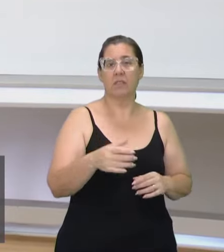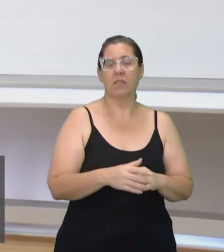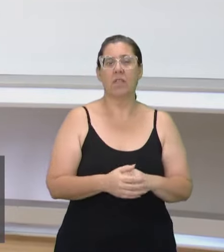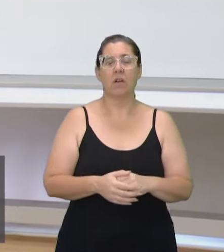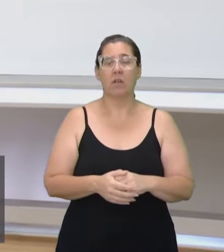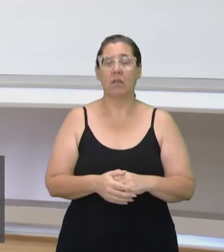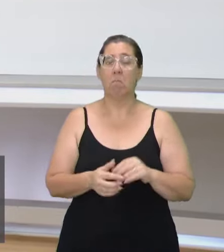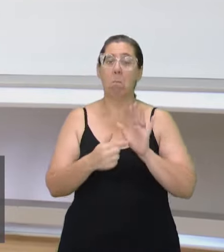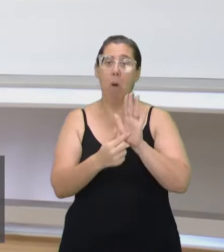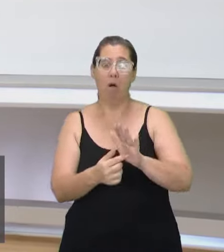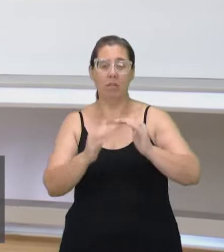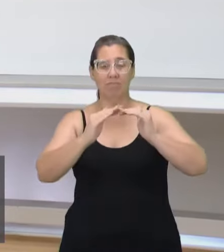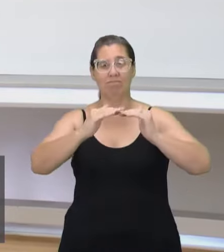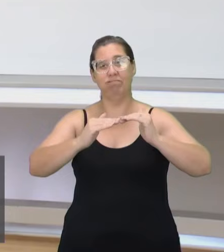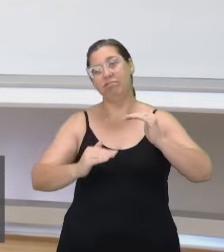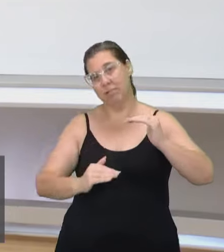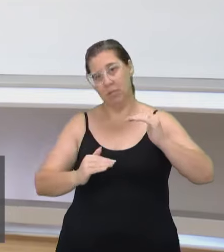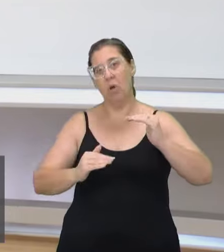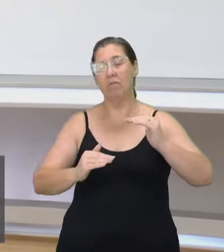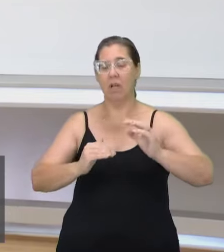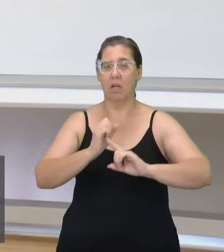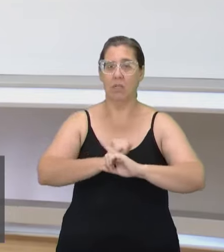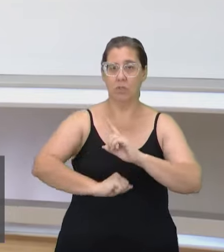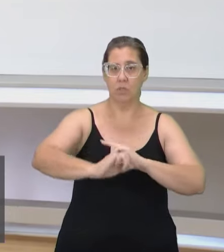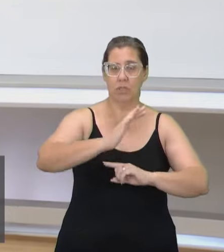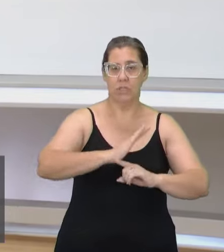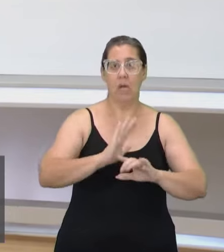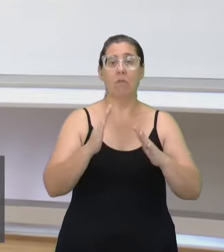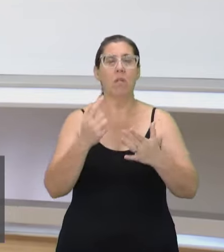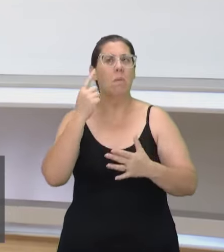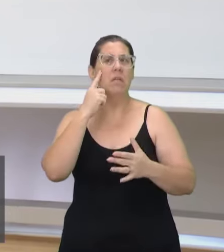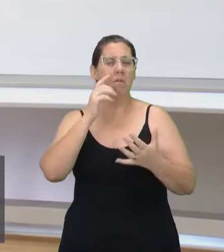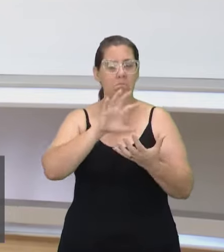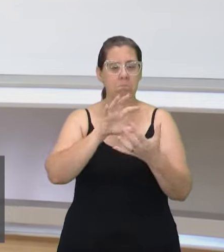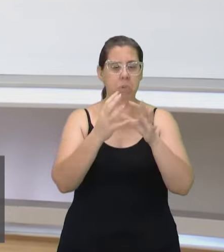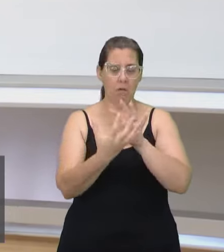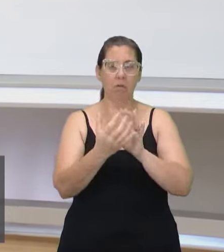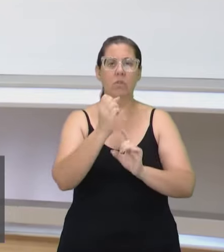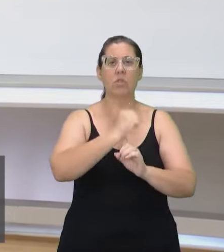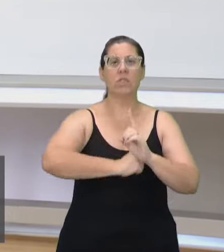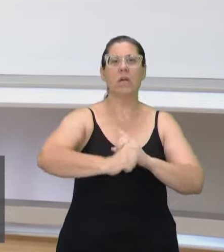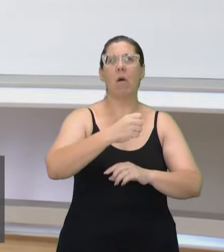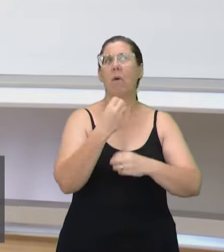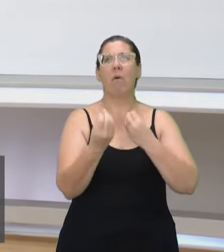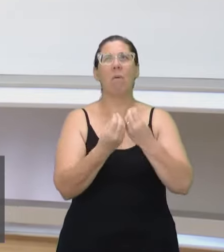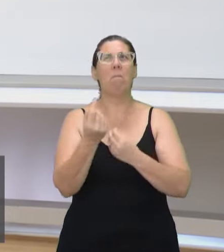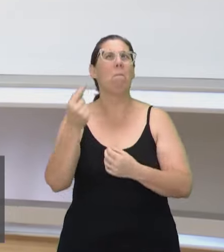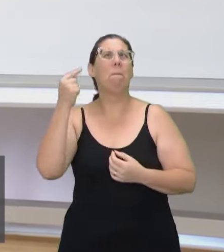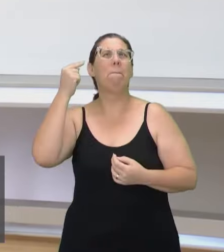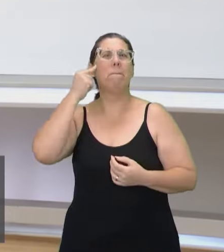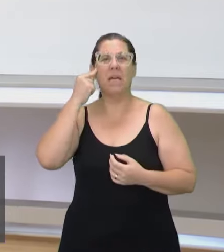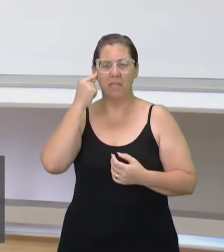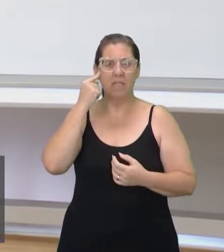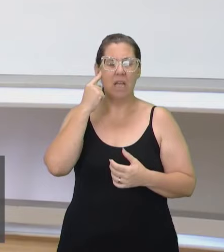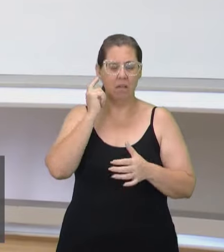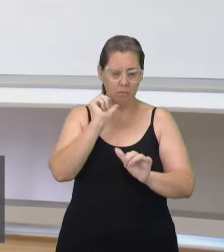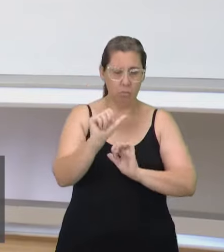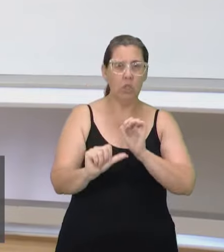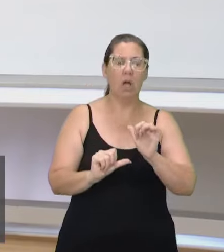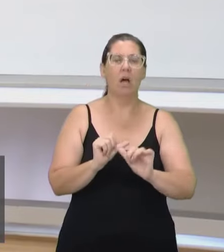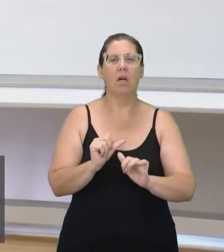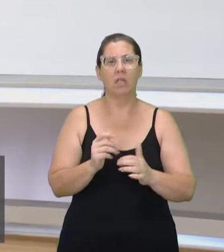a desigualdade, né? Então, a gente fala de transformação social, como que a gente pode pensar essa transformação